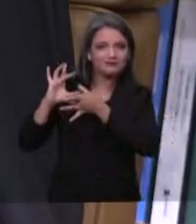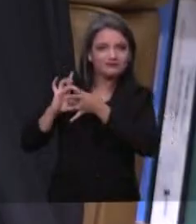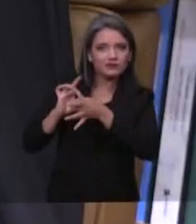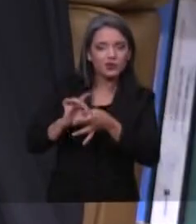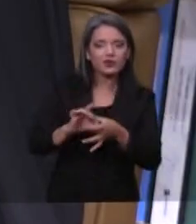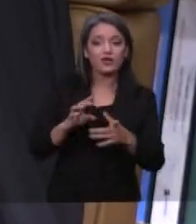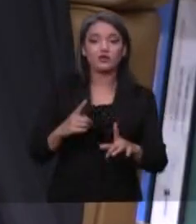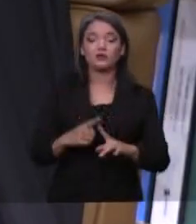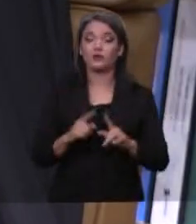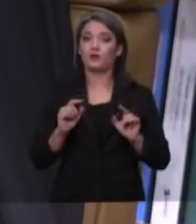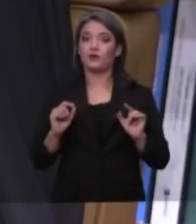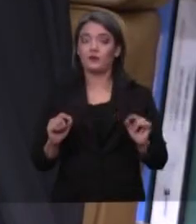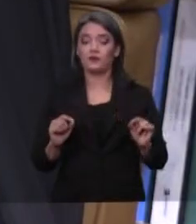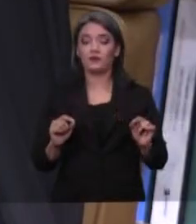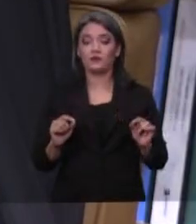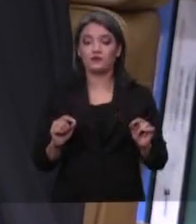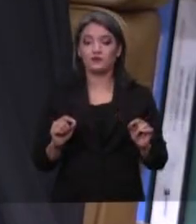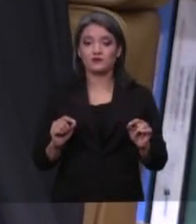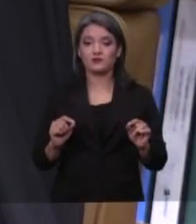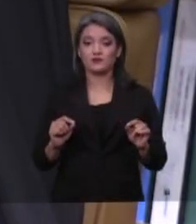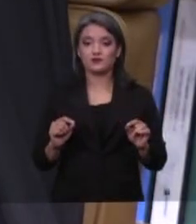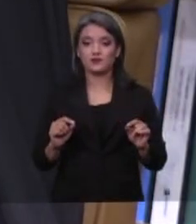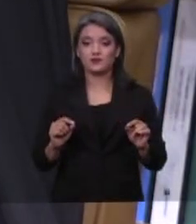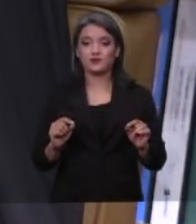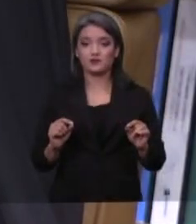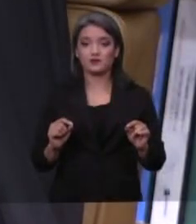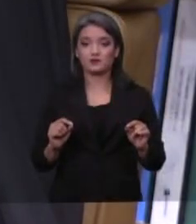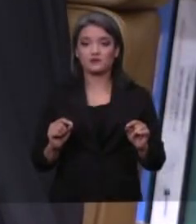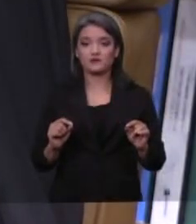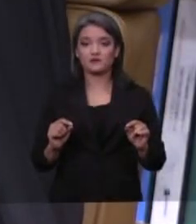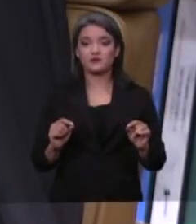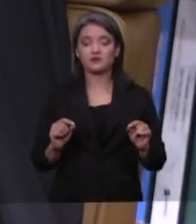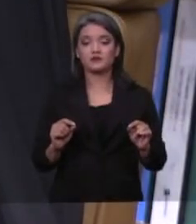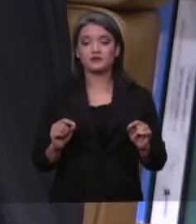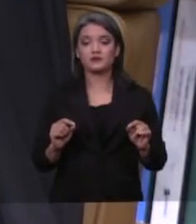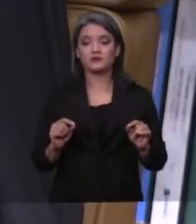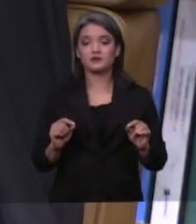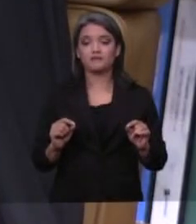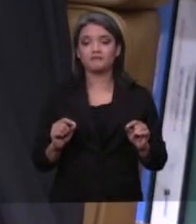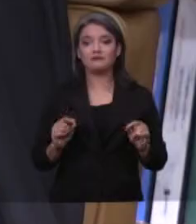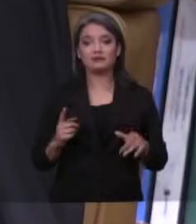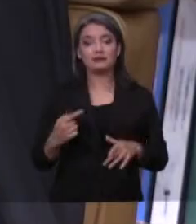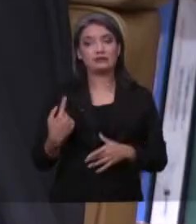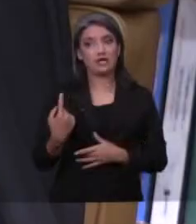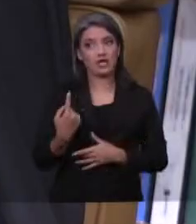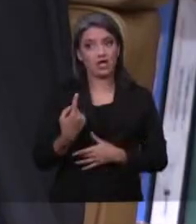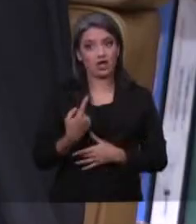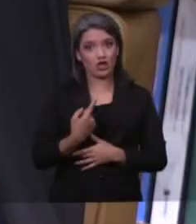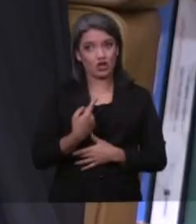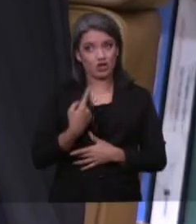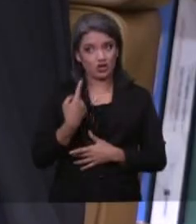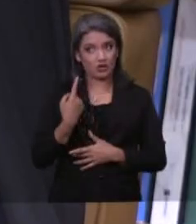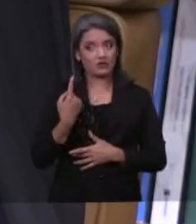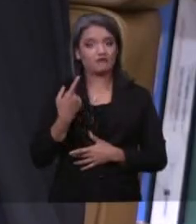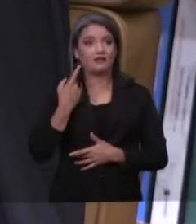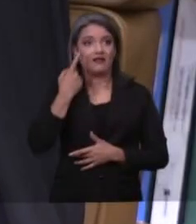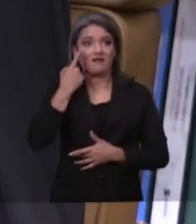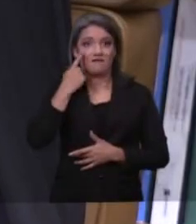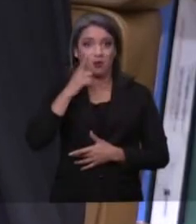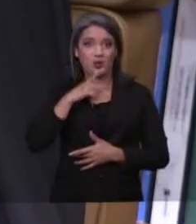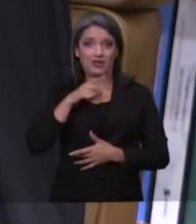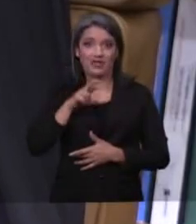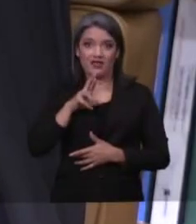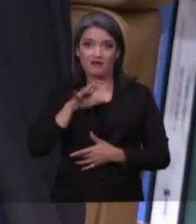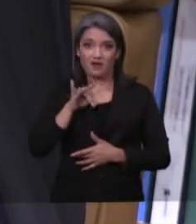não considero de pouca monta o risco que nós corremos e o esforço que foi